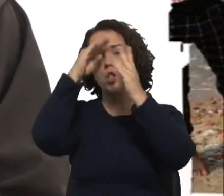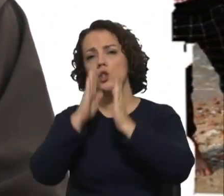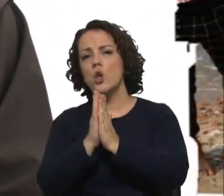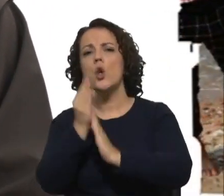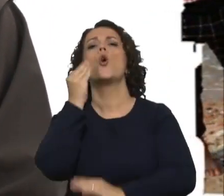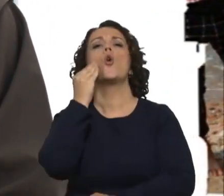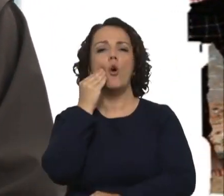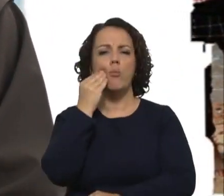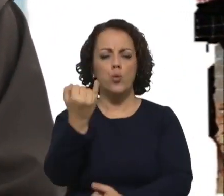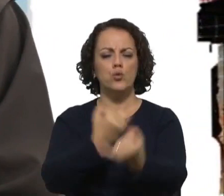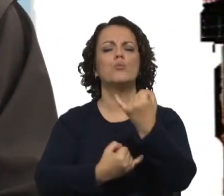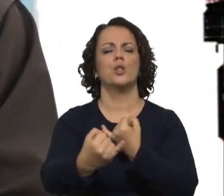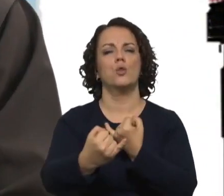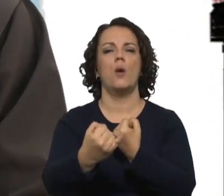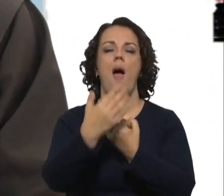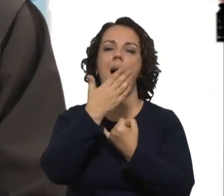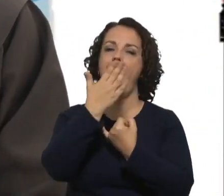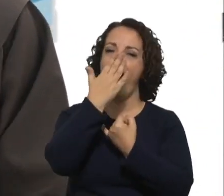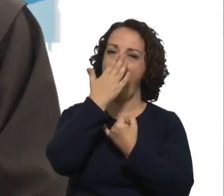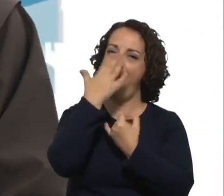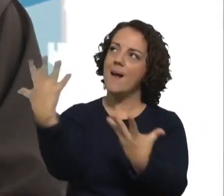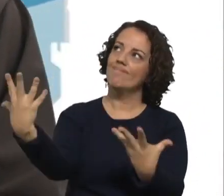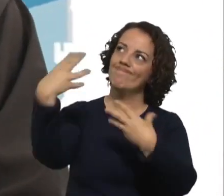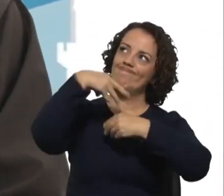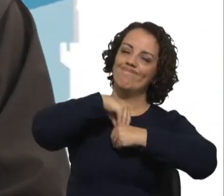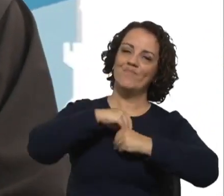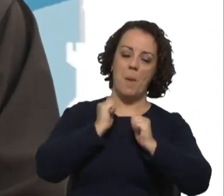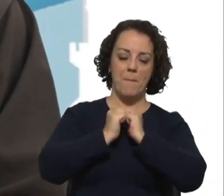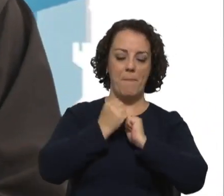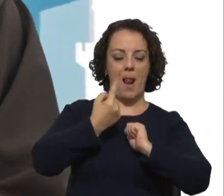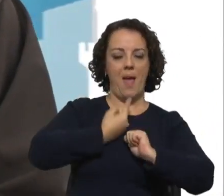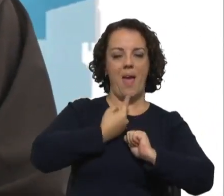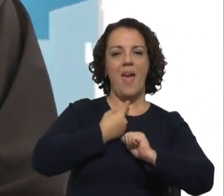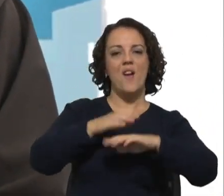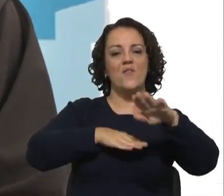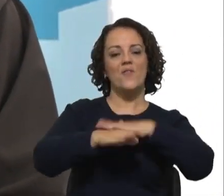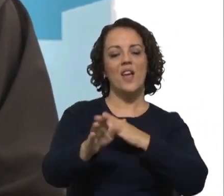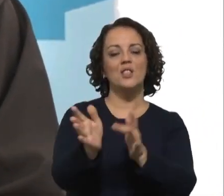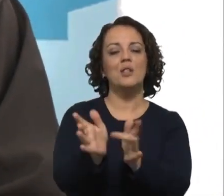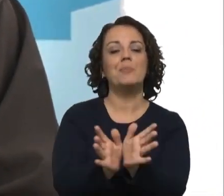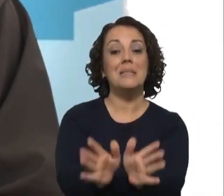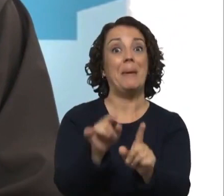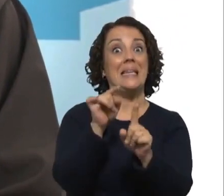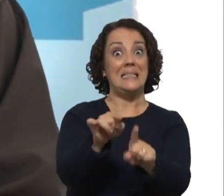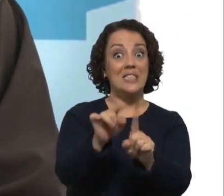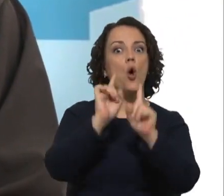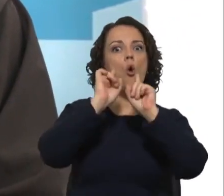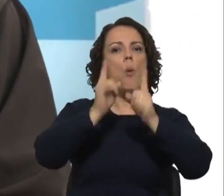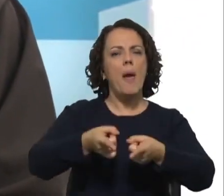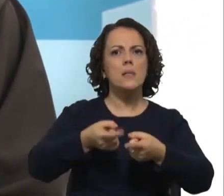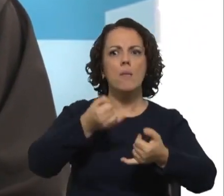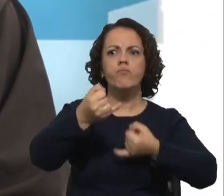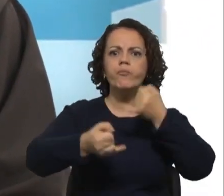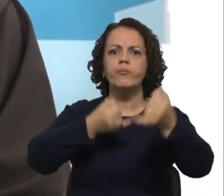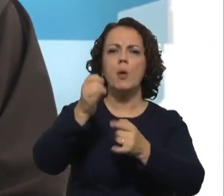a mensagem de Jesus, precisamente, ocupando o lugar dele, como se fôssemos nós a fazer o presépio. E é precisamente a partir daí que começam a